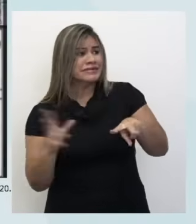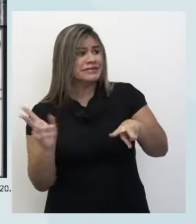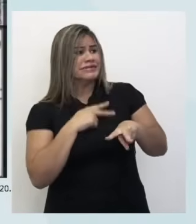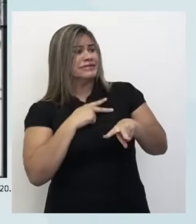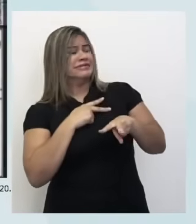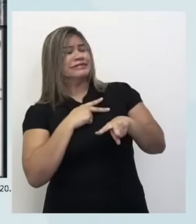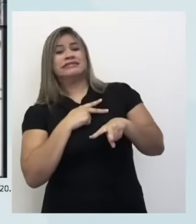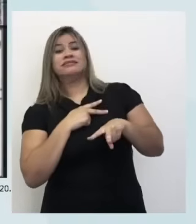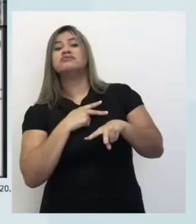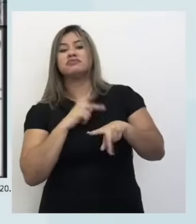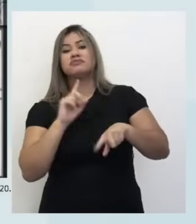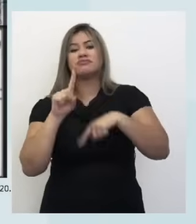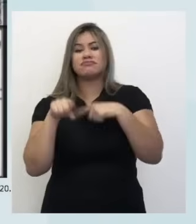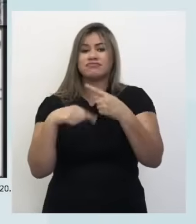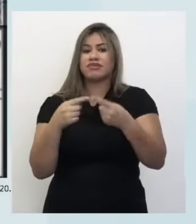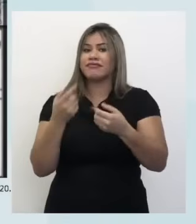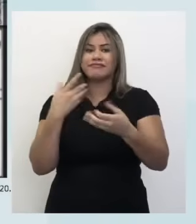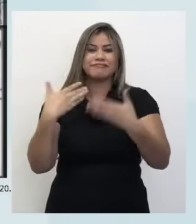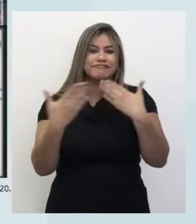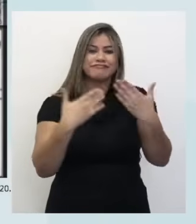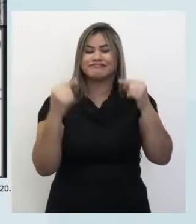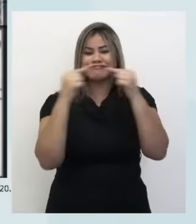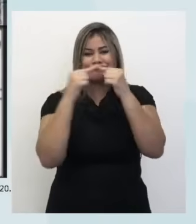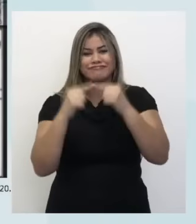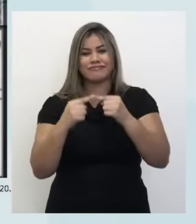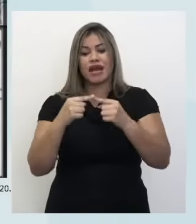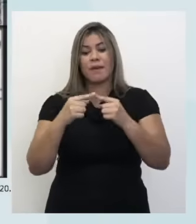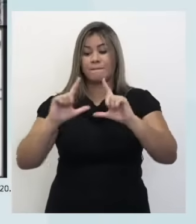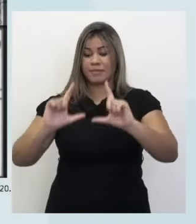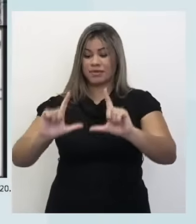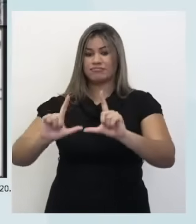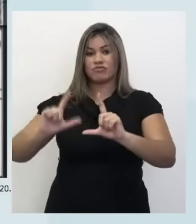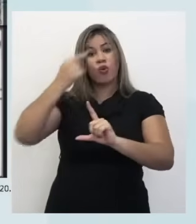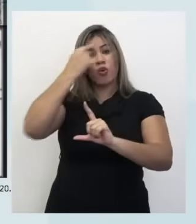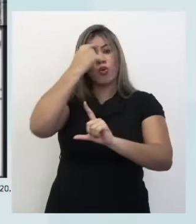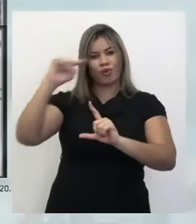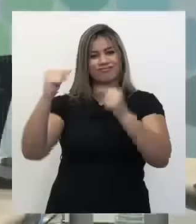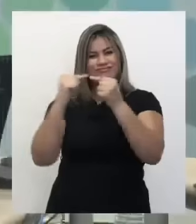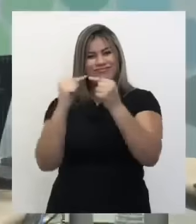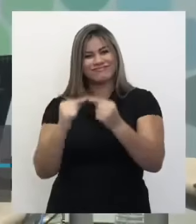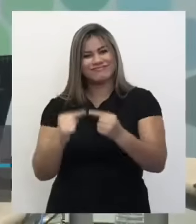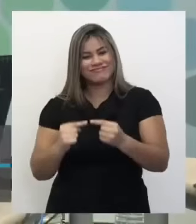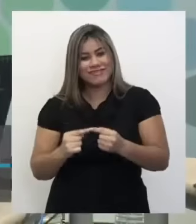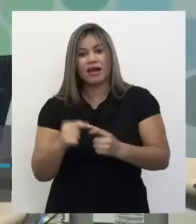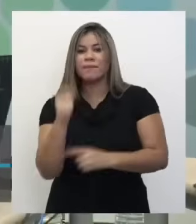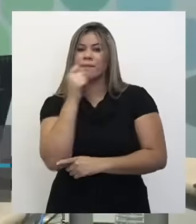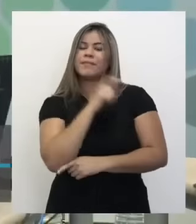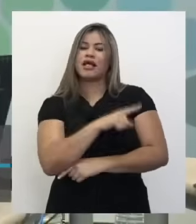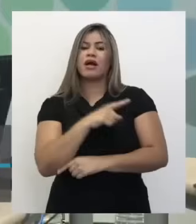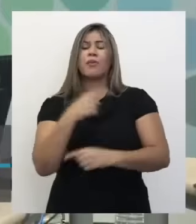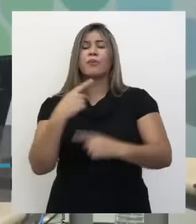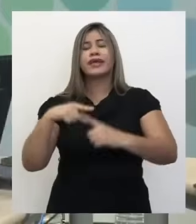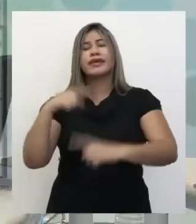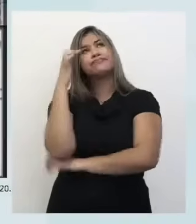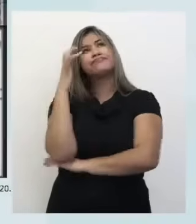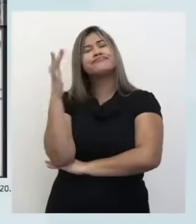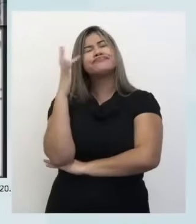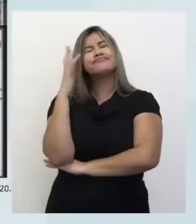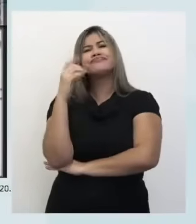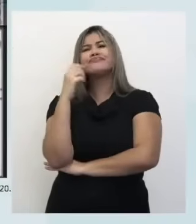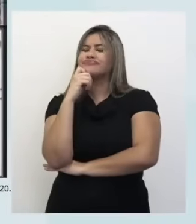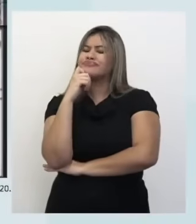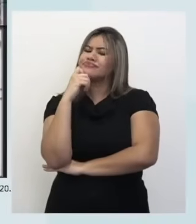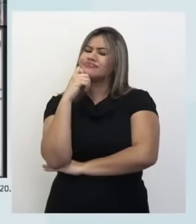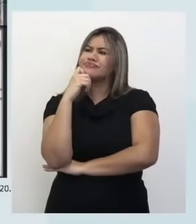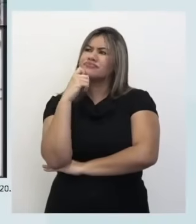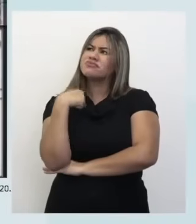a fala dele constrói esse humor. Mas o último quadrinho é decisivo para a construção desse humor. Porque ele ainda pensa, olha lá, André, tipo,